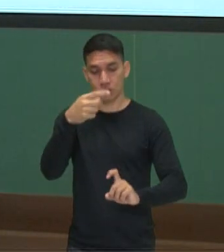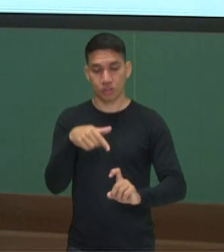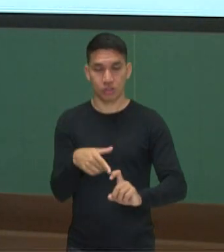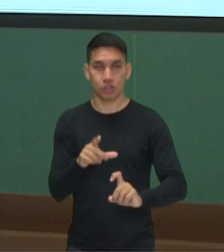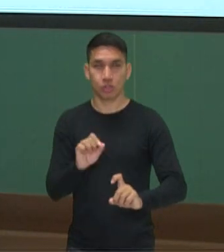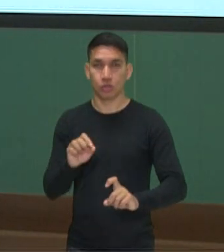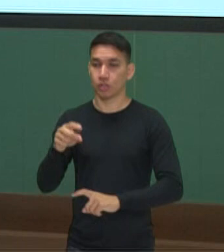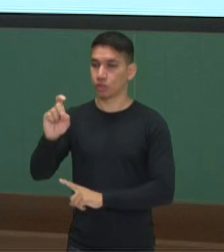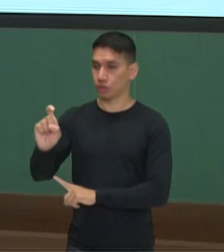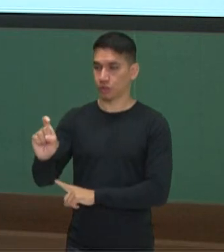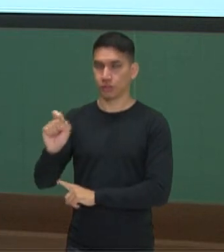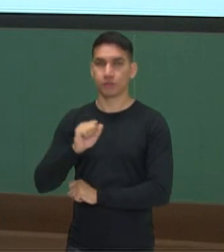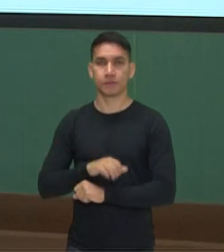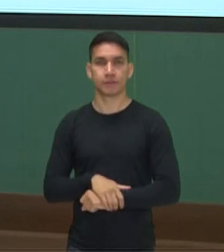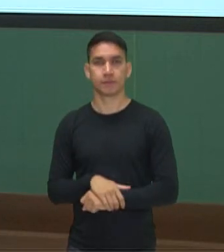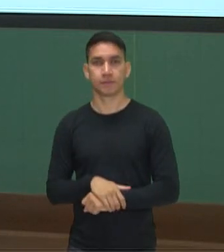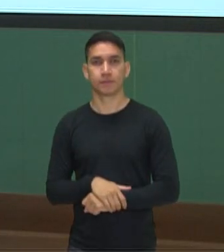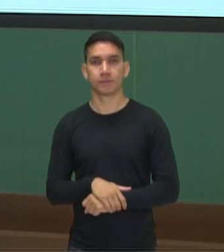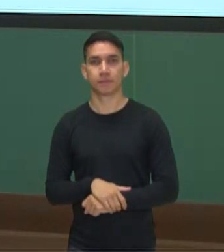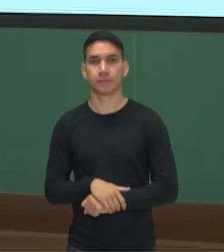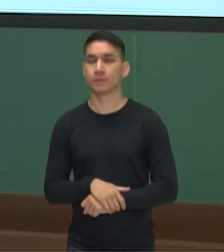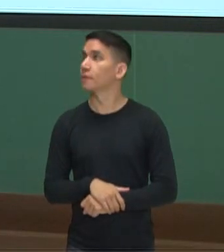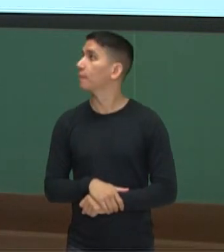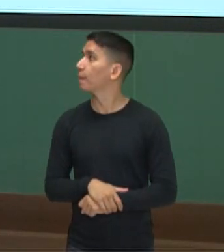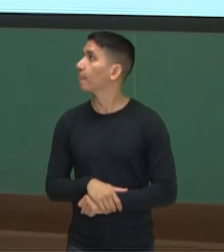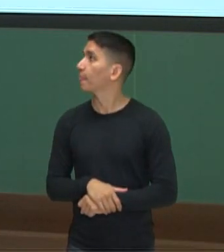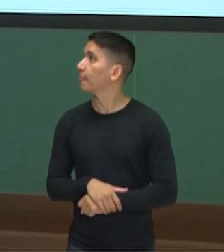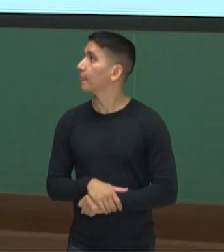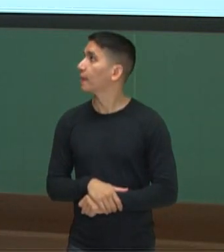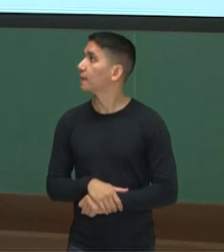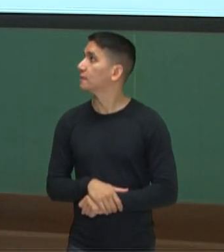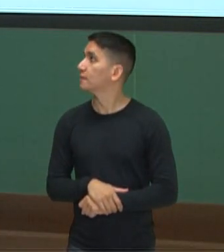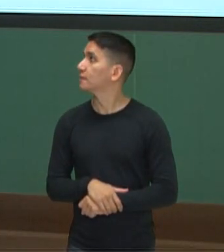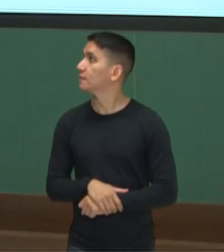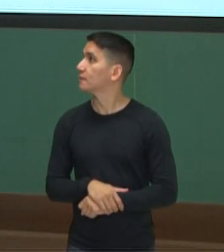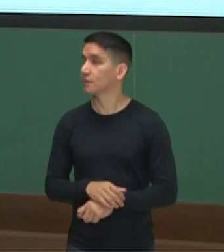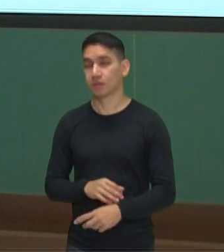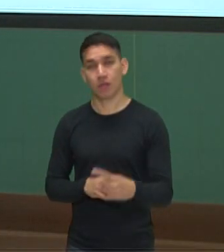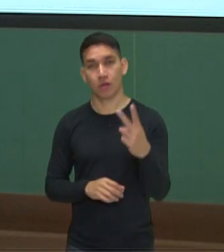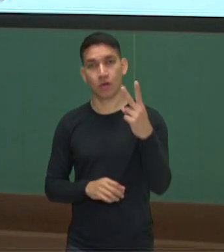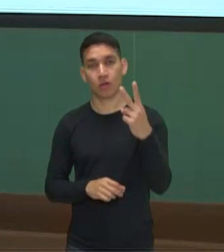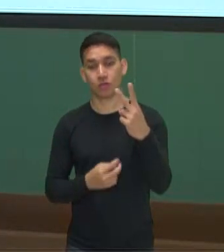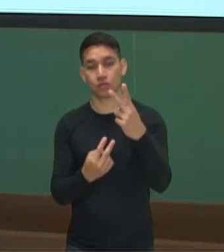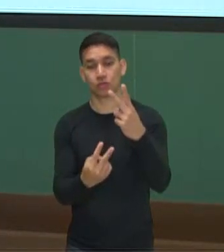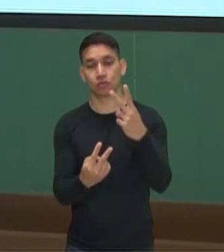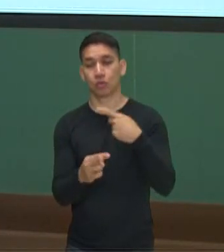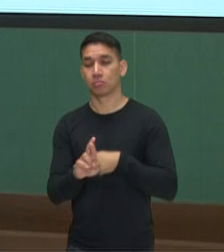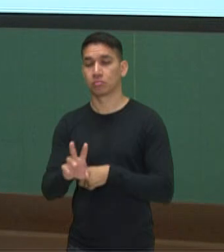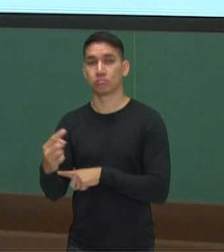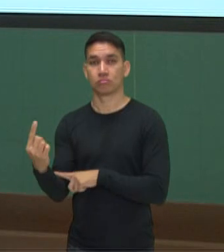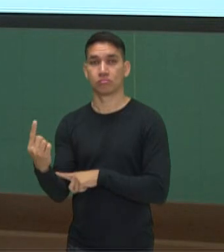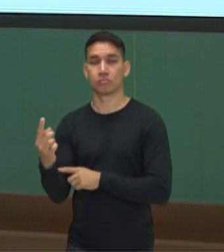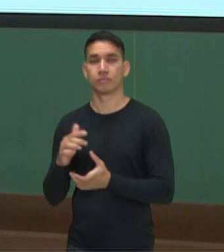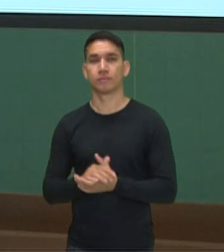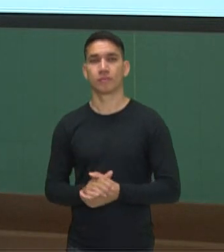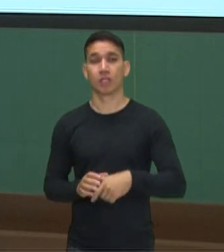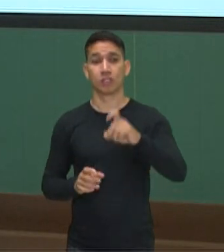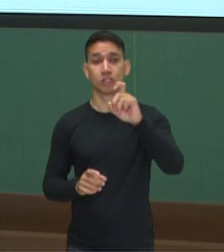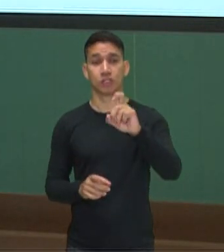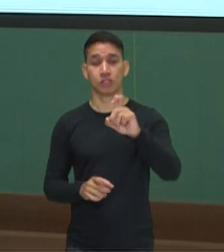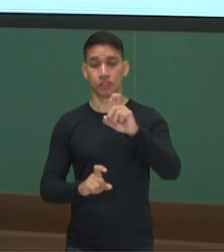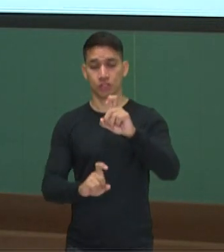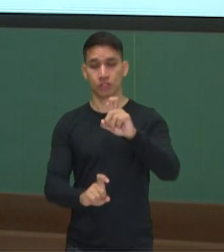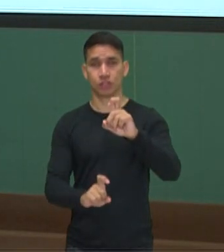X, X. 2 divididos por 2, 1. X divididos por